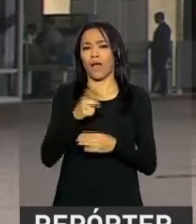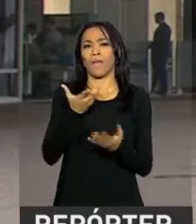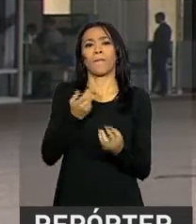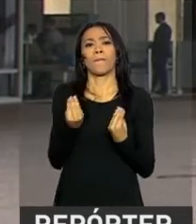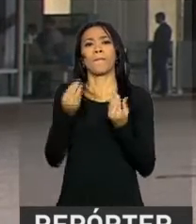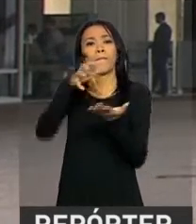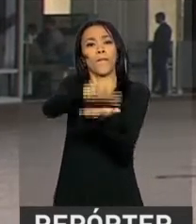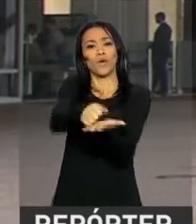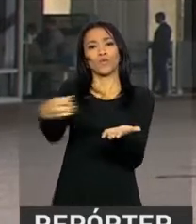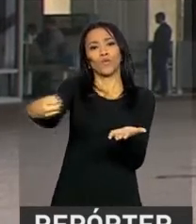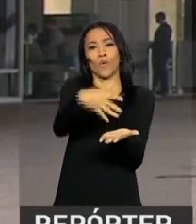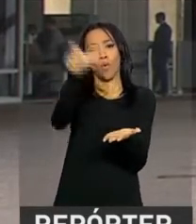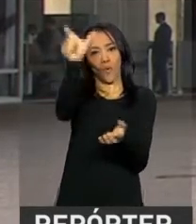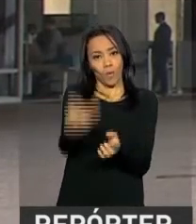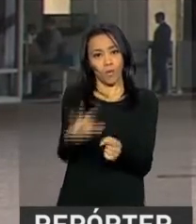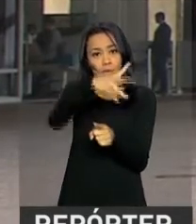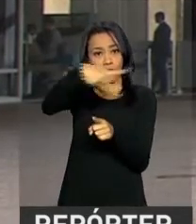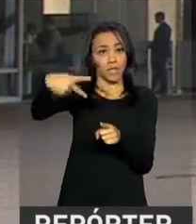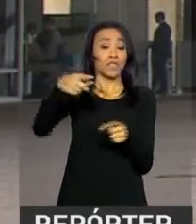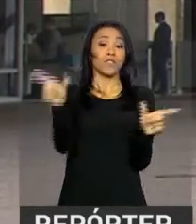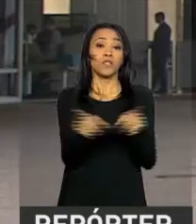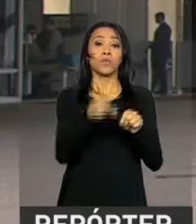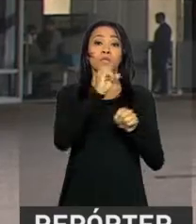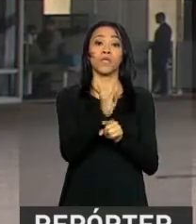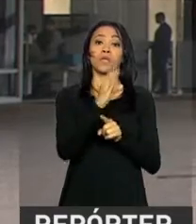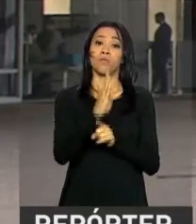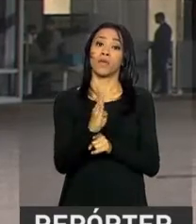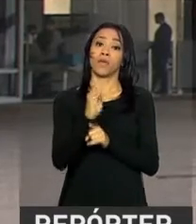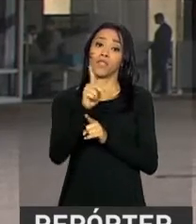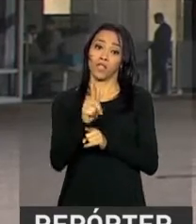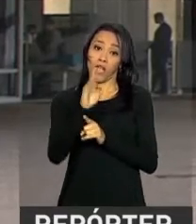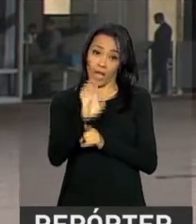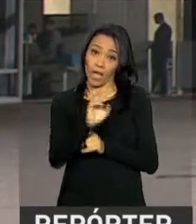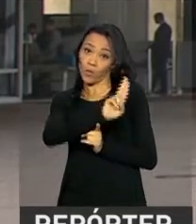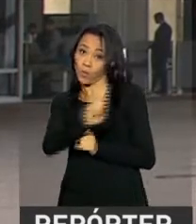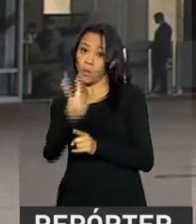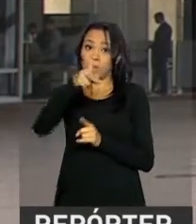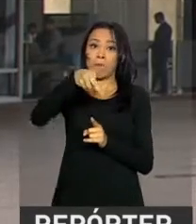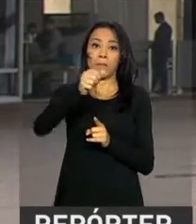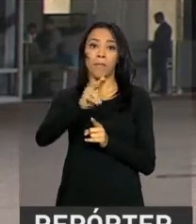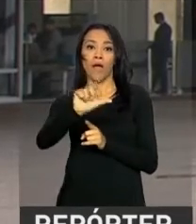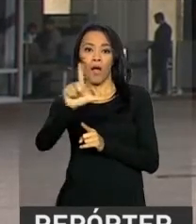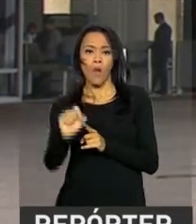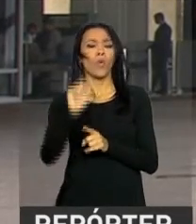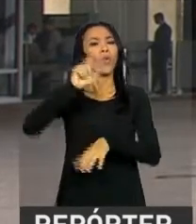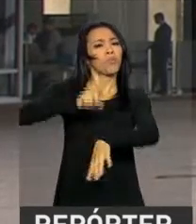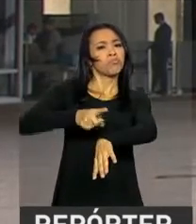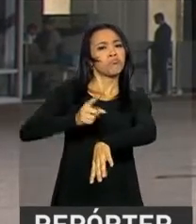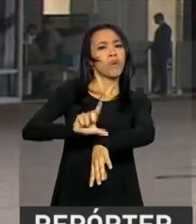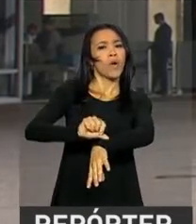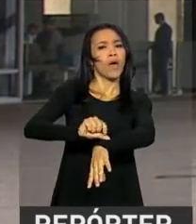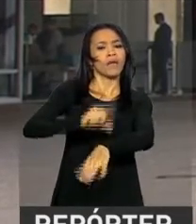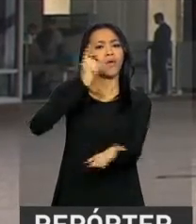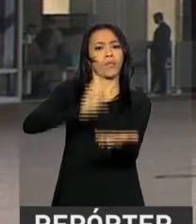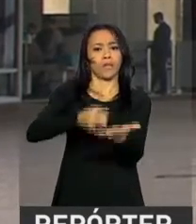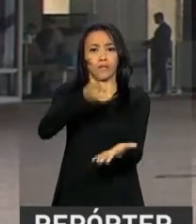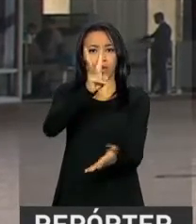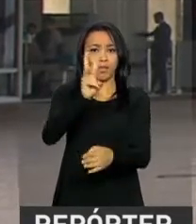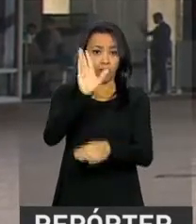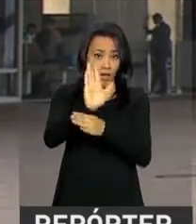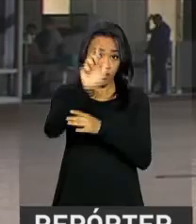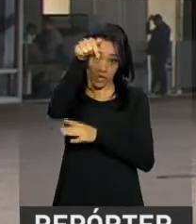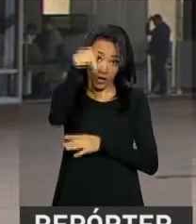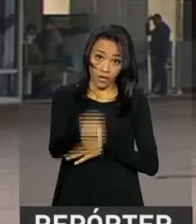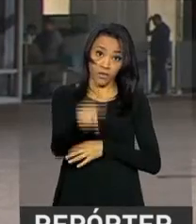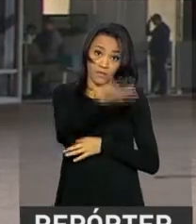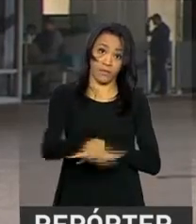posse ao novo presidente do IBGE, Paulo Rabelo de Castro. Essa cerimônia é prevista para as 3 horas da tarde também aqui no